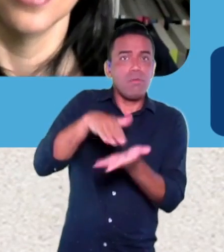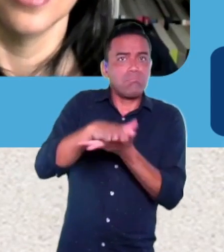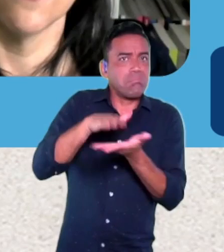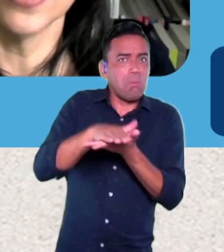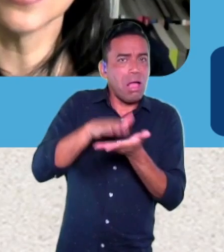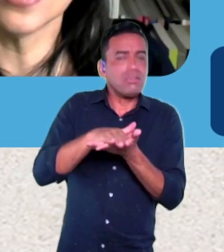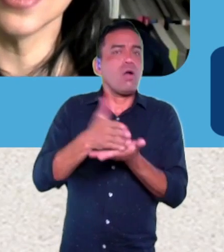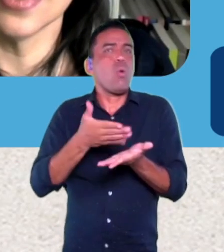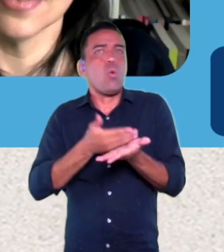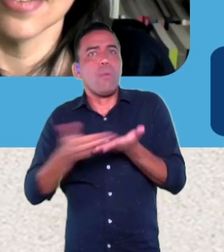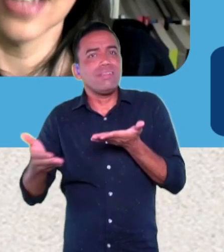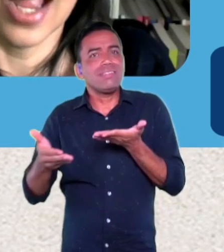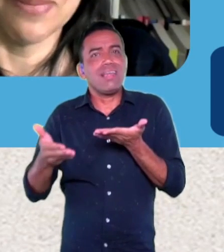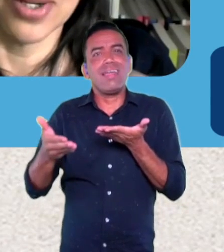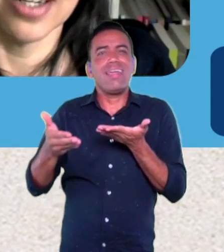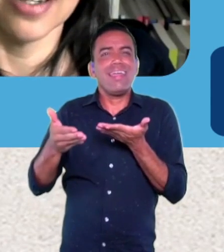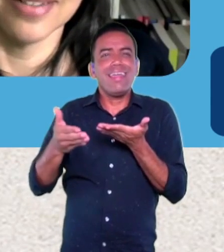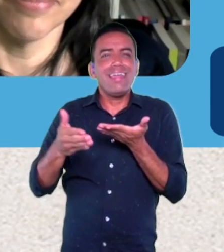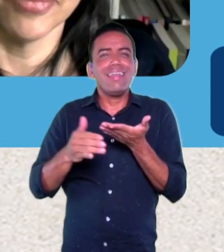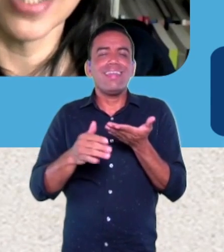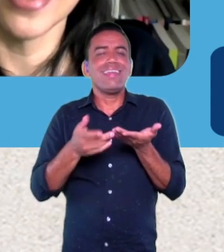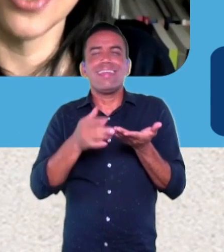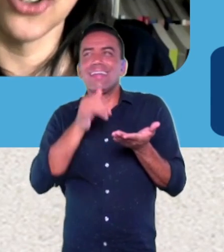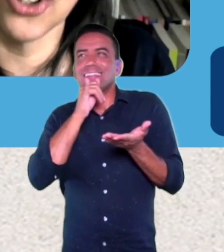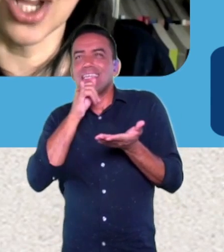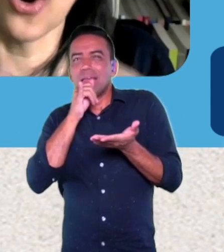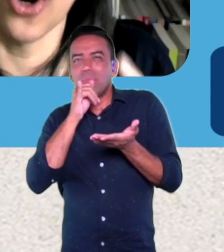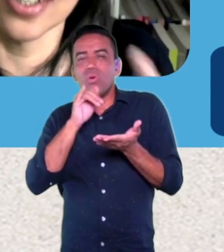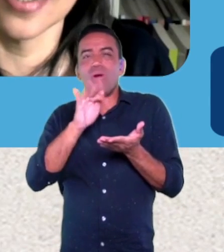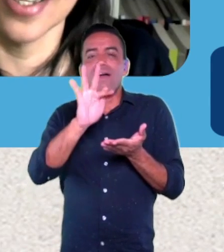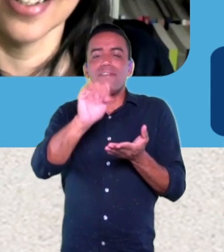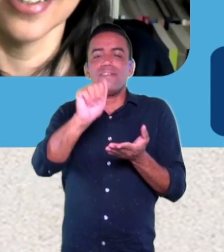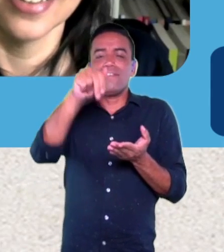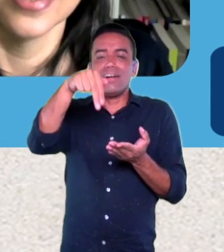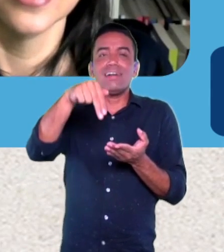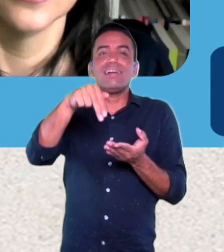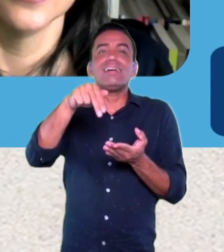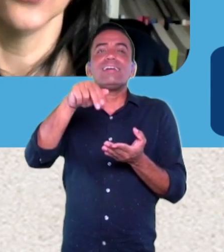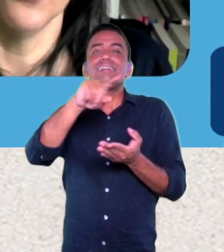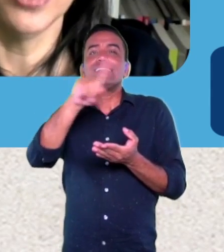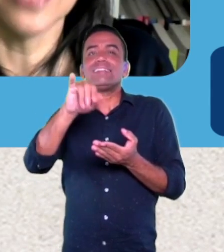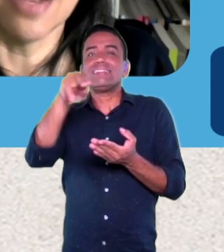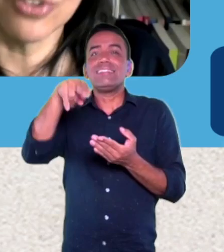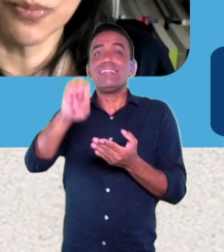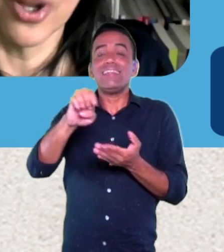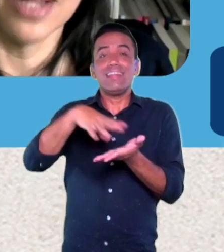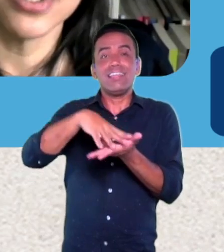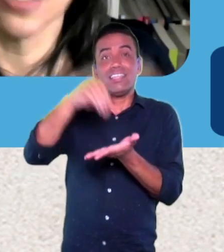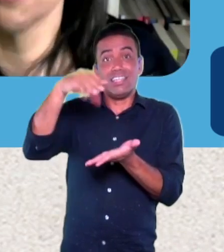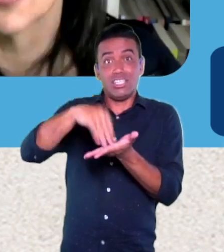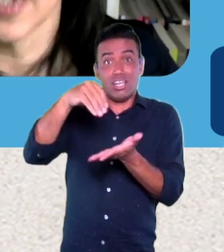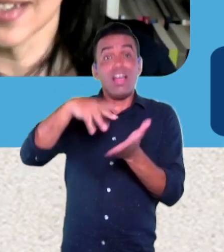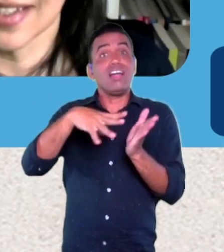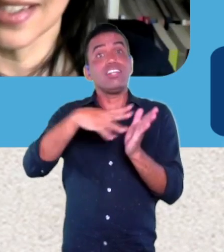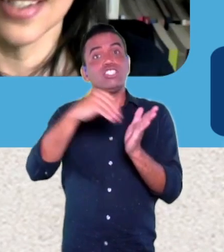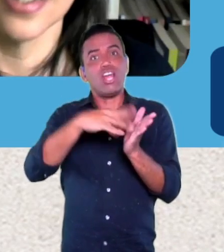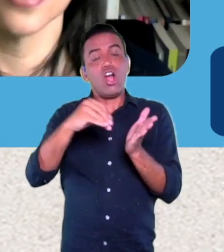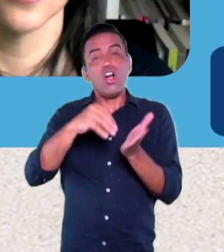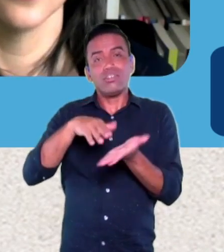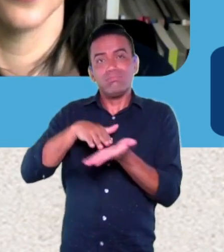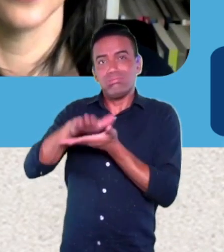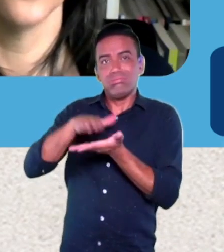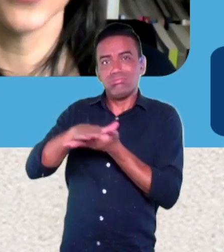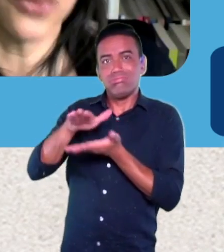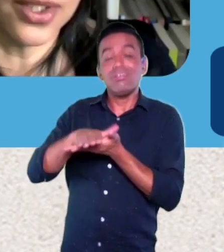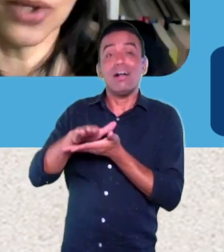assim, em fanzine. Na época era fanzine de xerox, né? Então, eu mandava os poemas aí para os